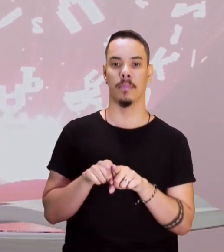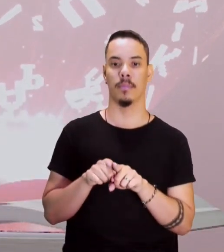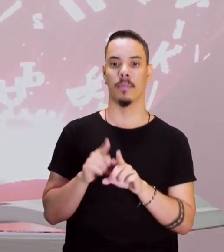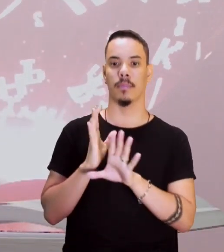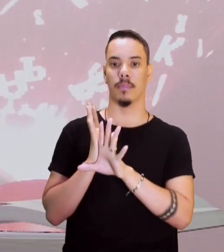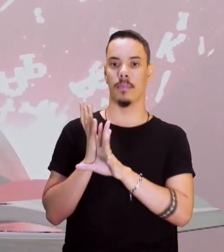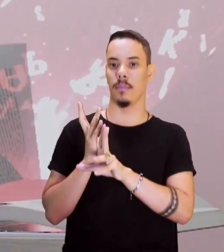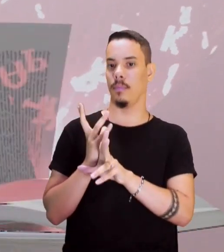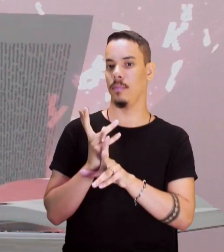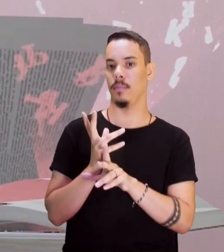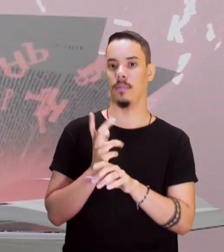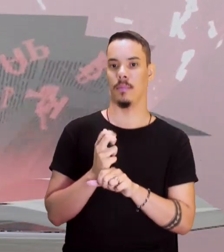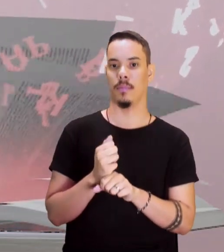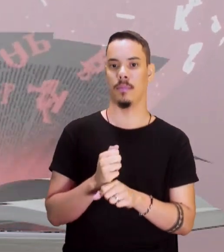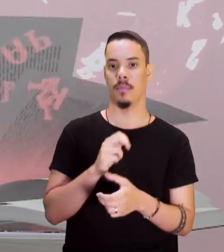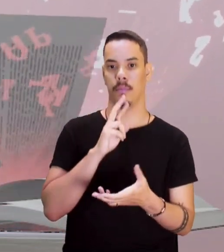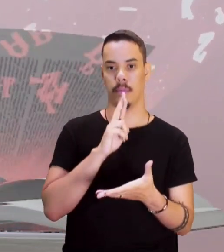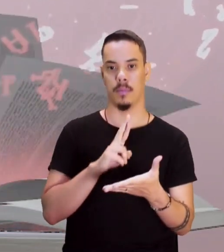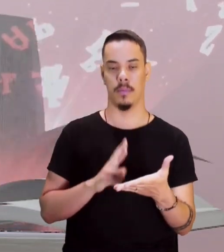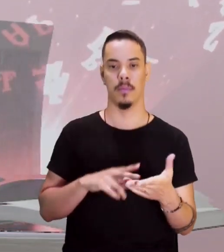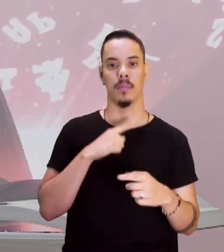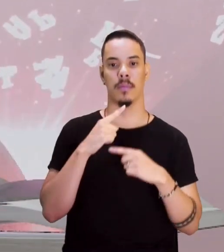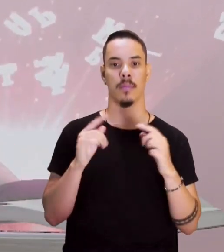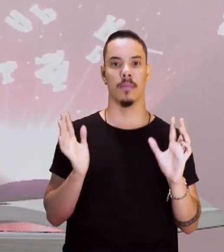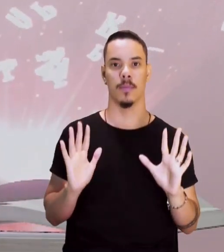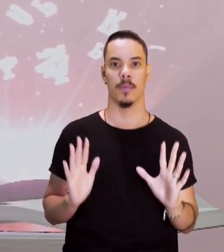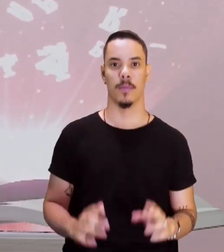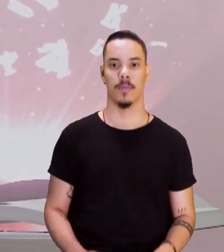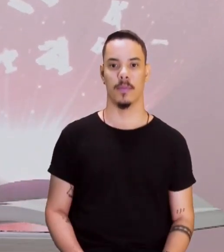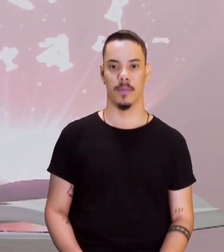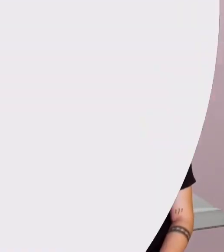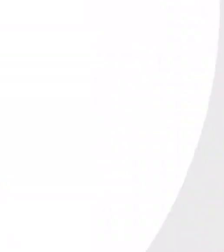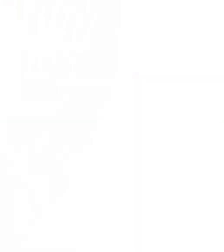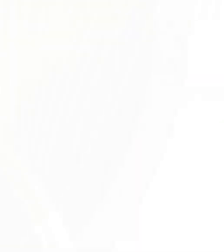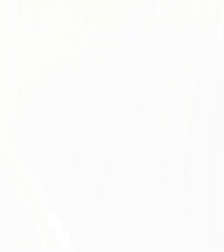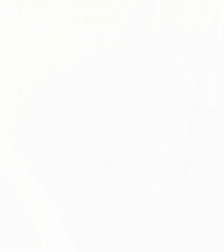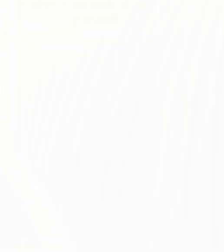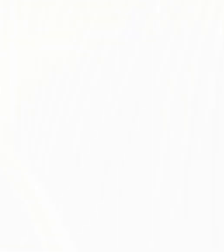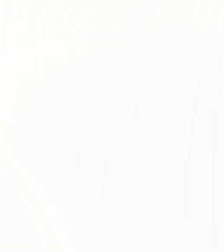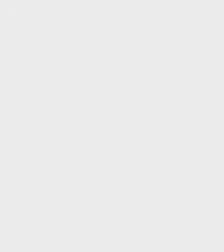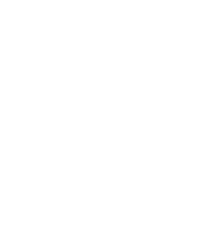nossa revisão. Tirando dúvida. Até lá.